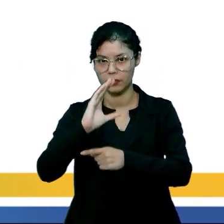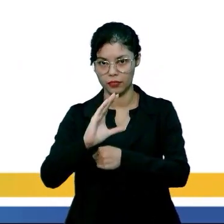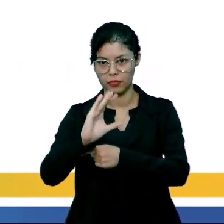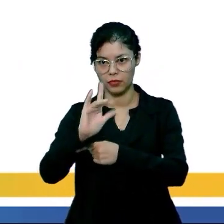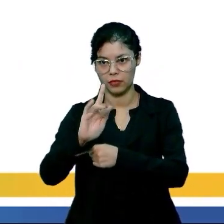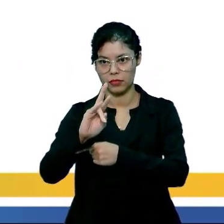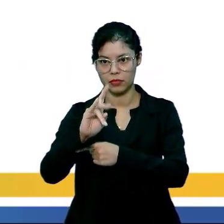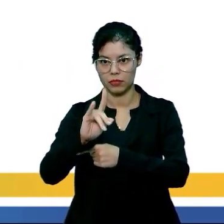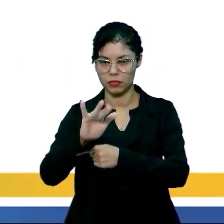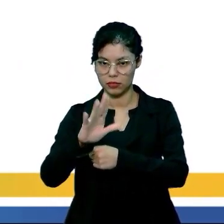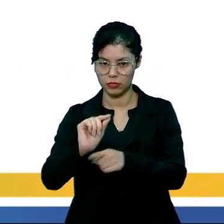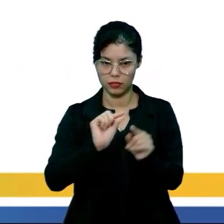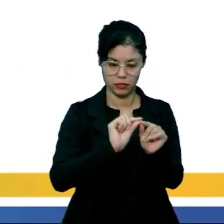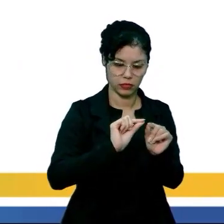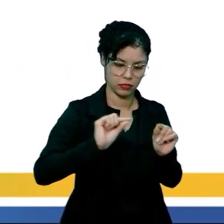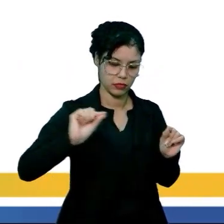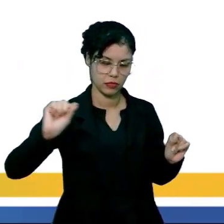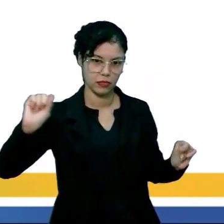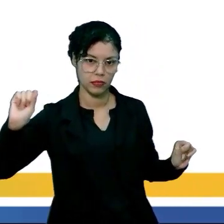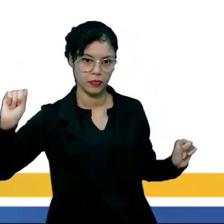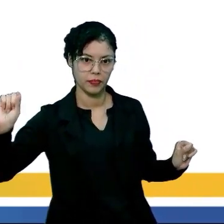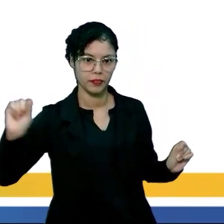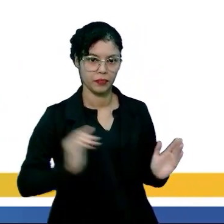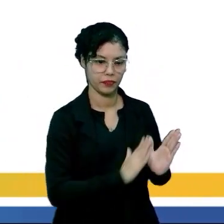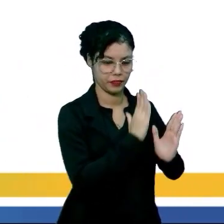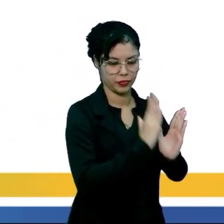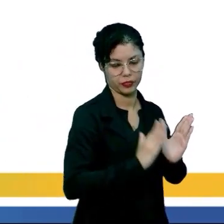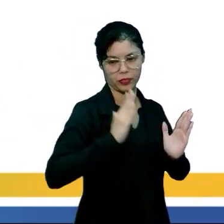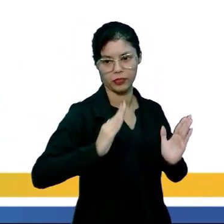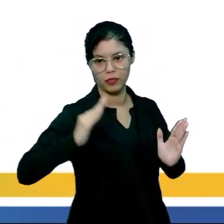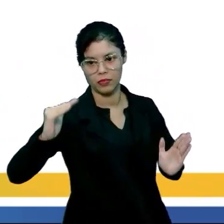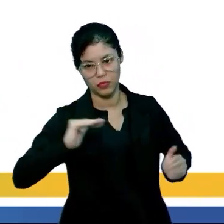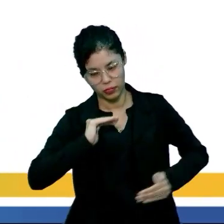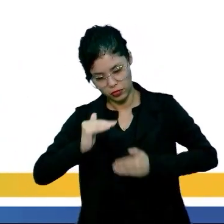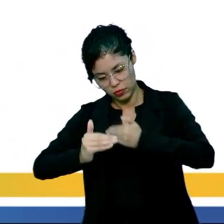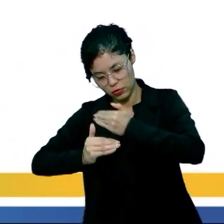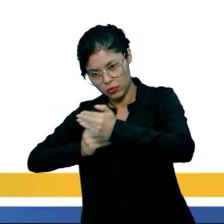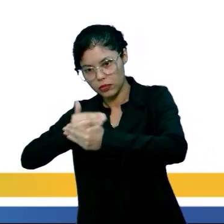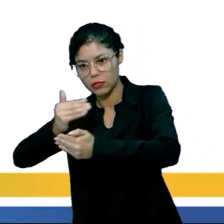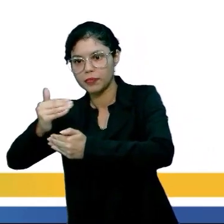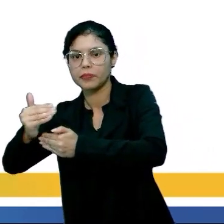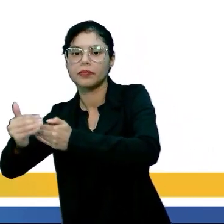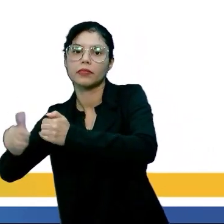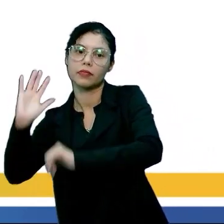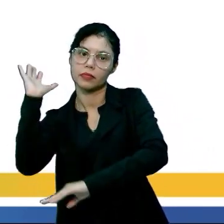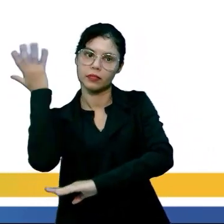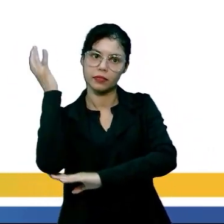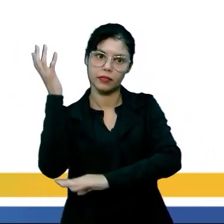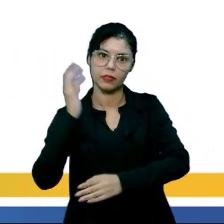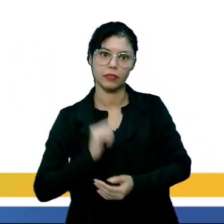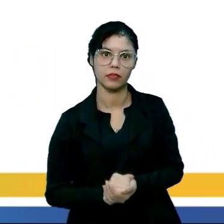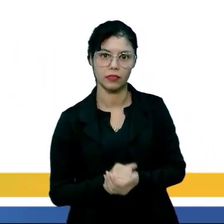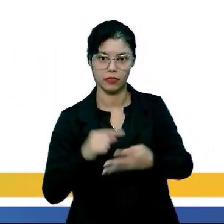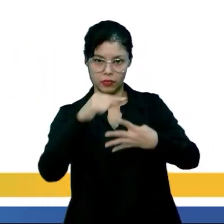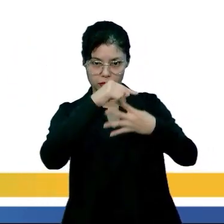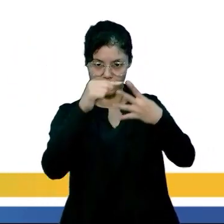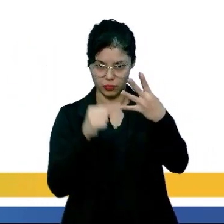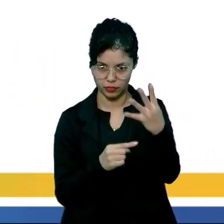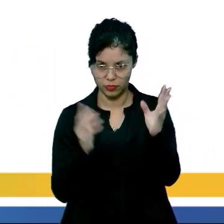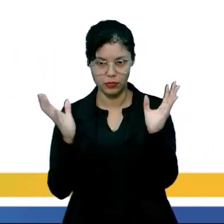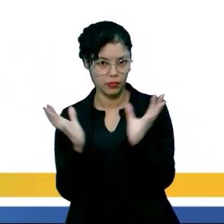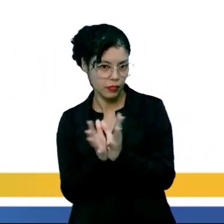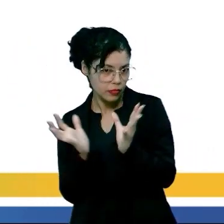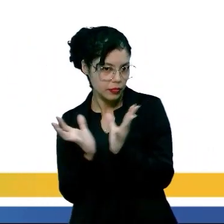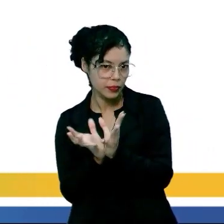tá, pessoal? Isso aqui é uma evolução das plantas. Temos os 4 grupos